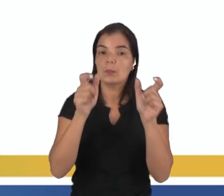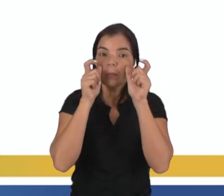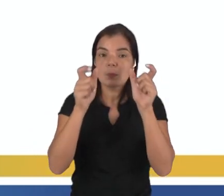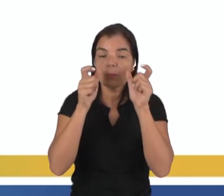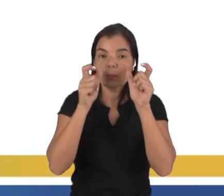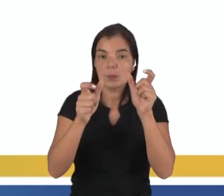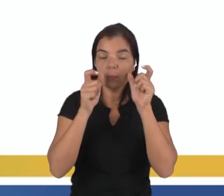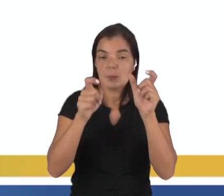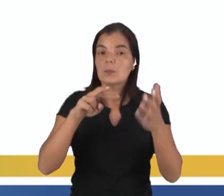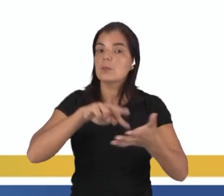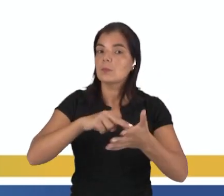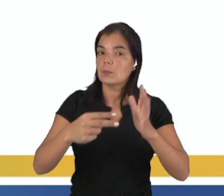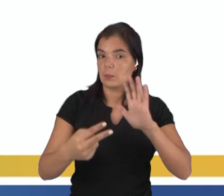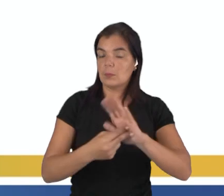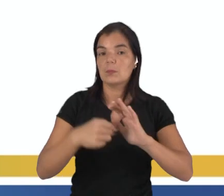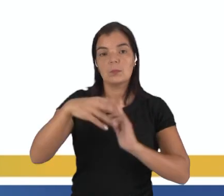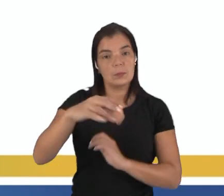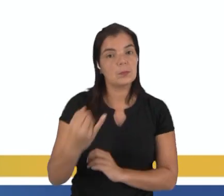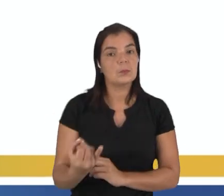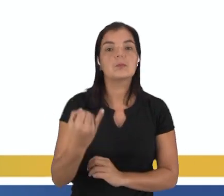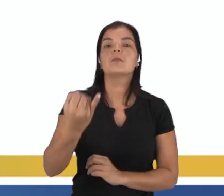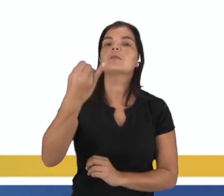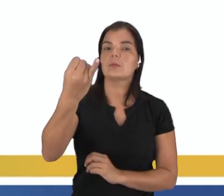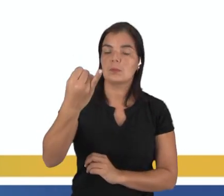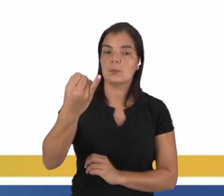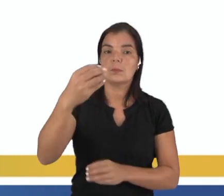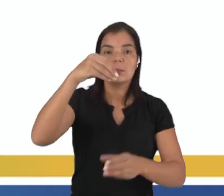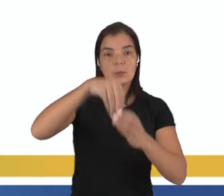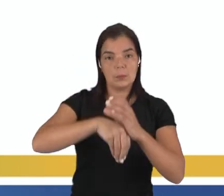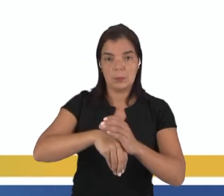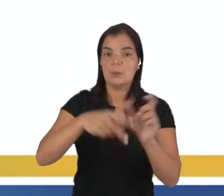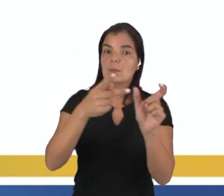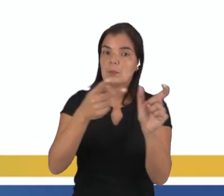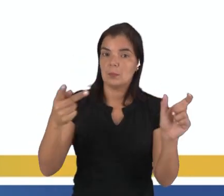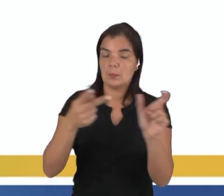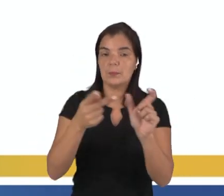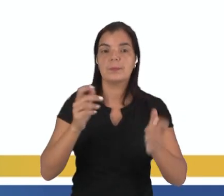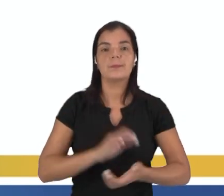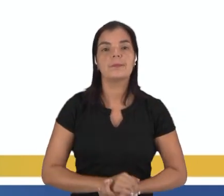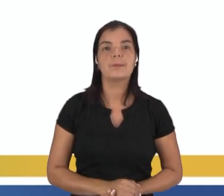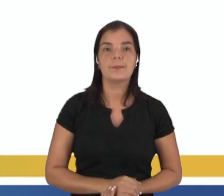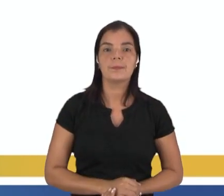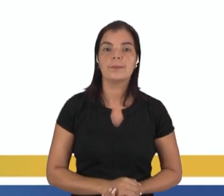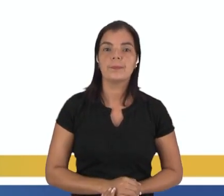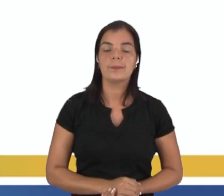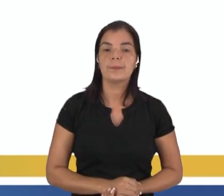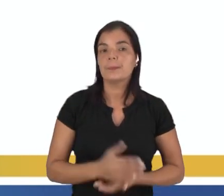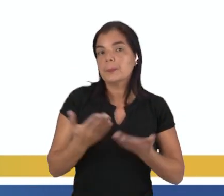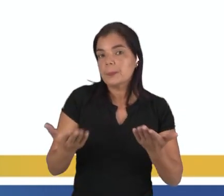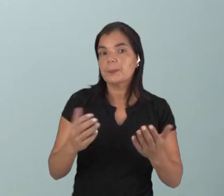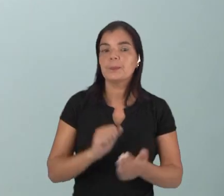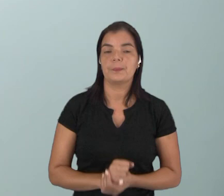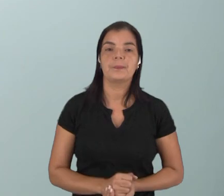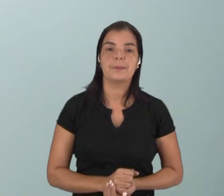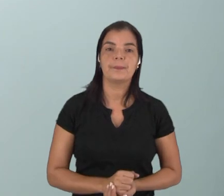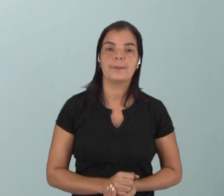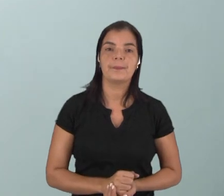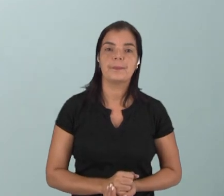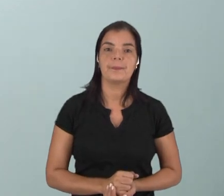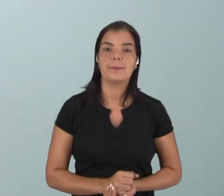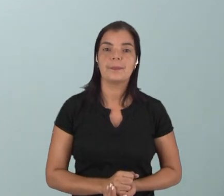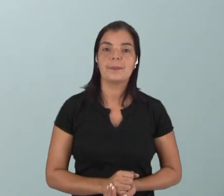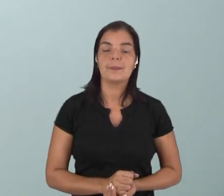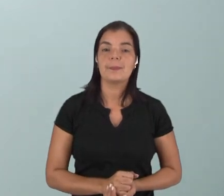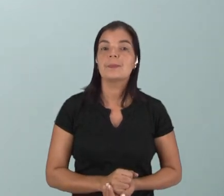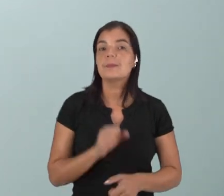o nome atencioso está sendo mais importante dentro dessas questões. Bom, eu fico por aqui,